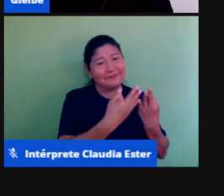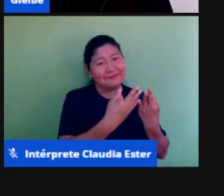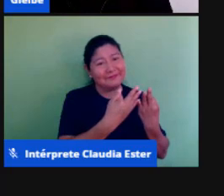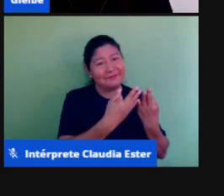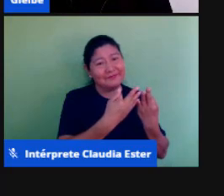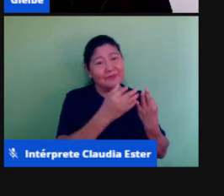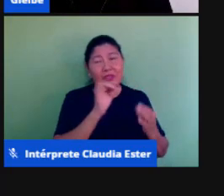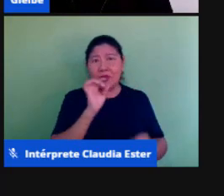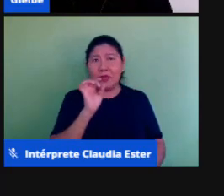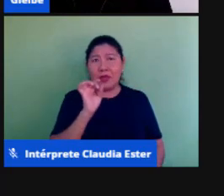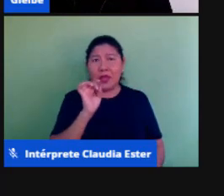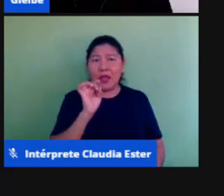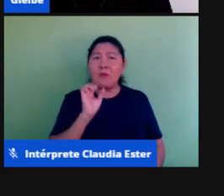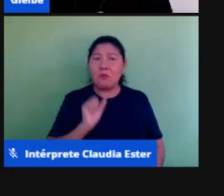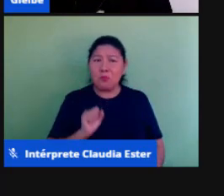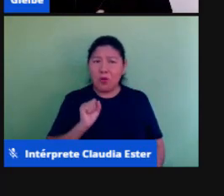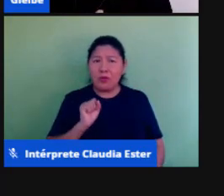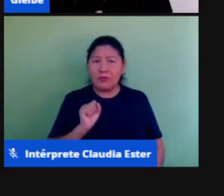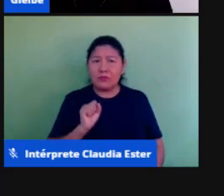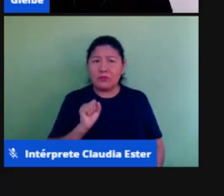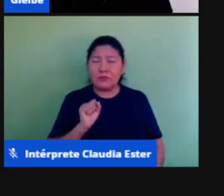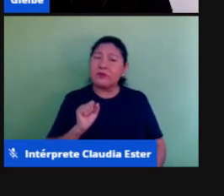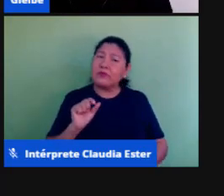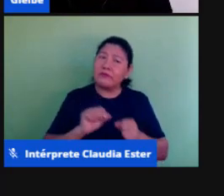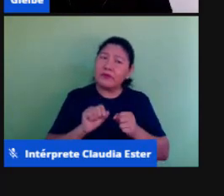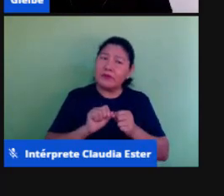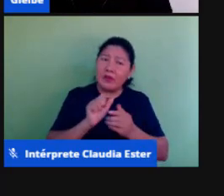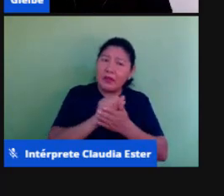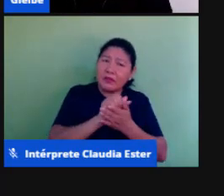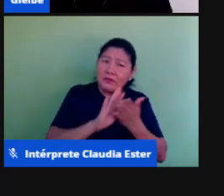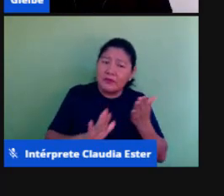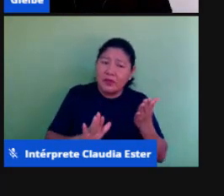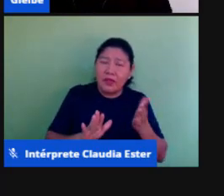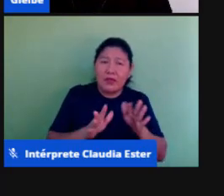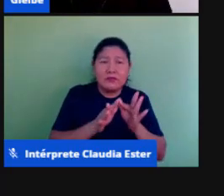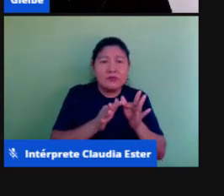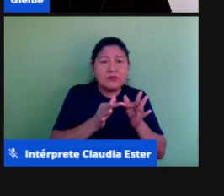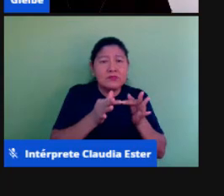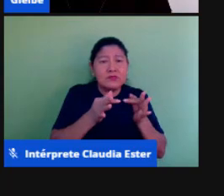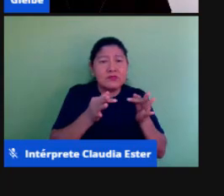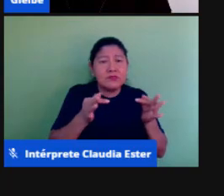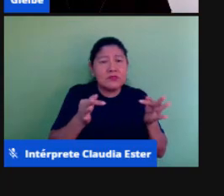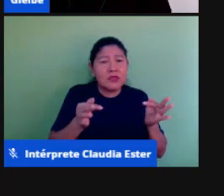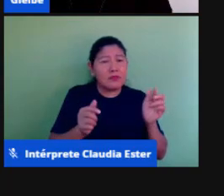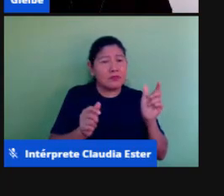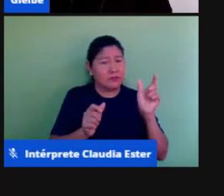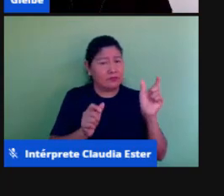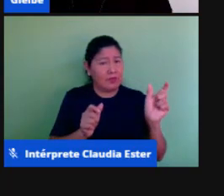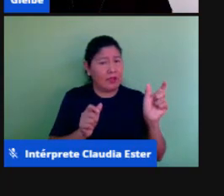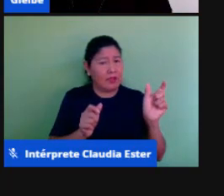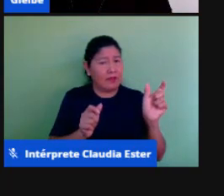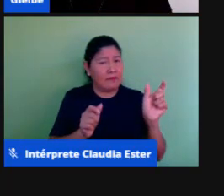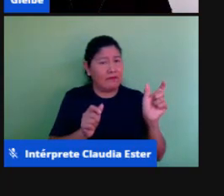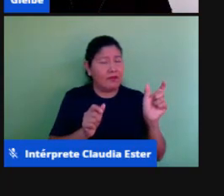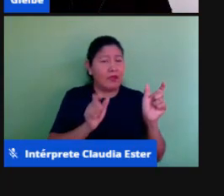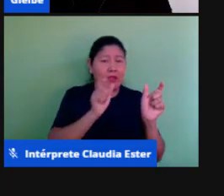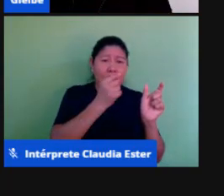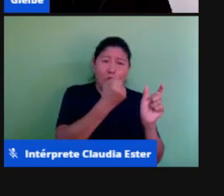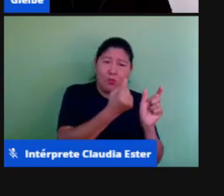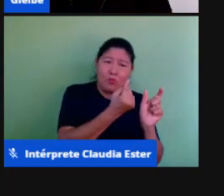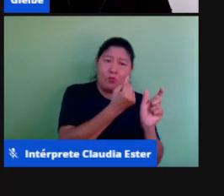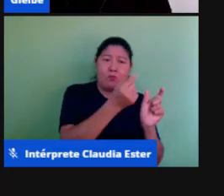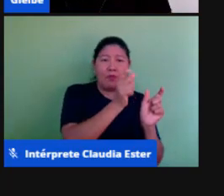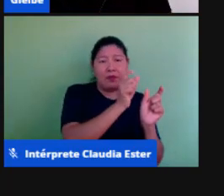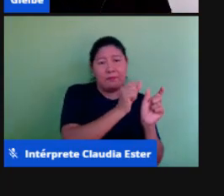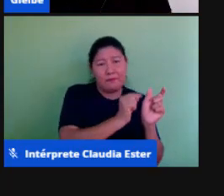palavras simples. E aí eu vou, né, gradativamente aumentando o grau de